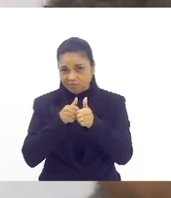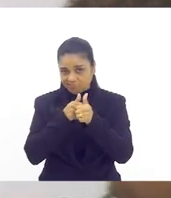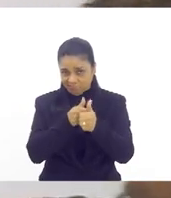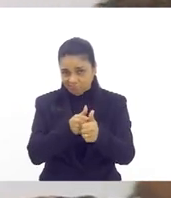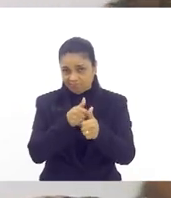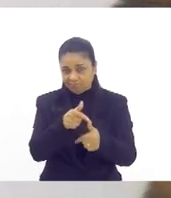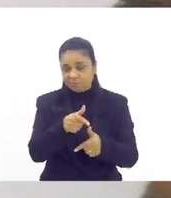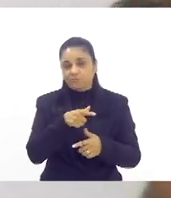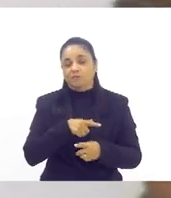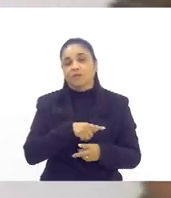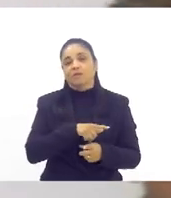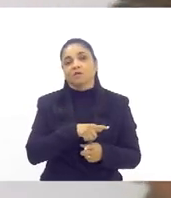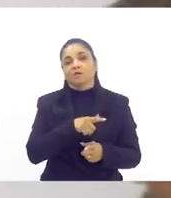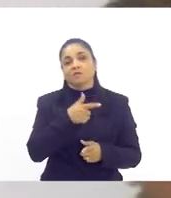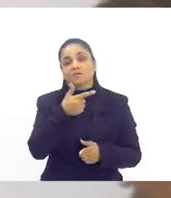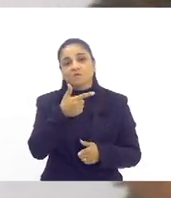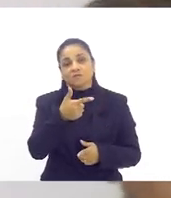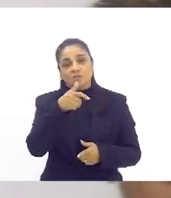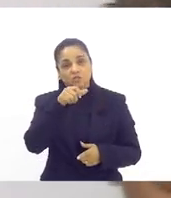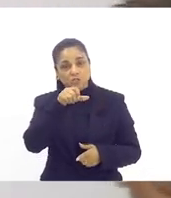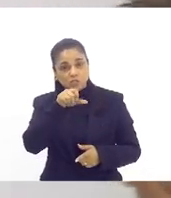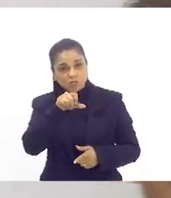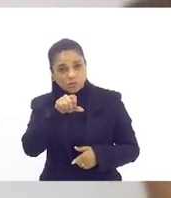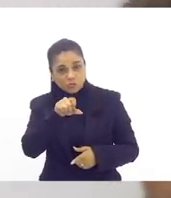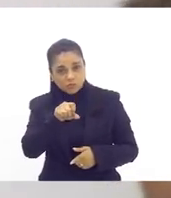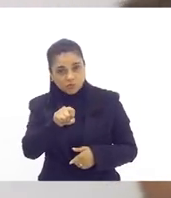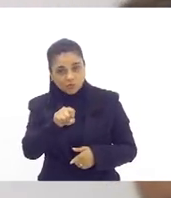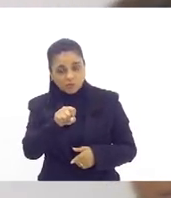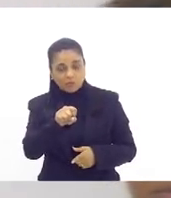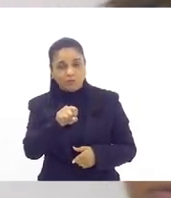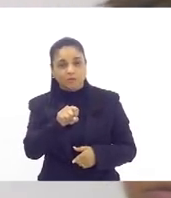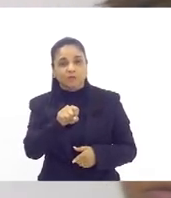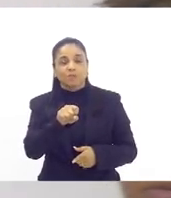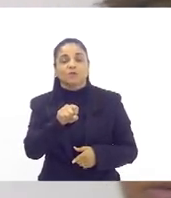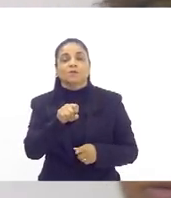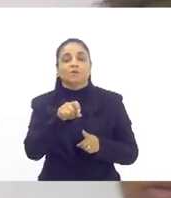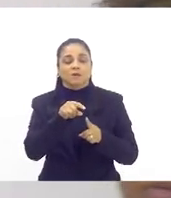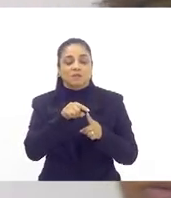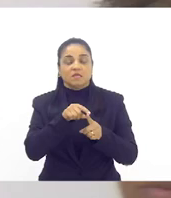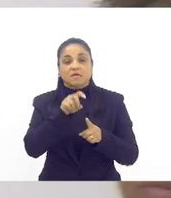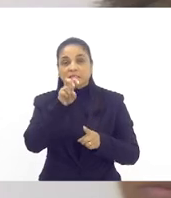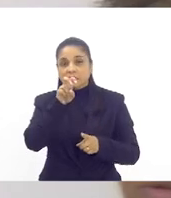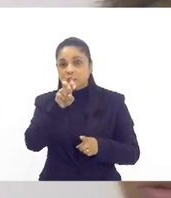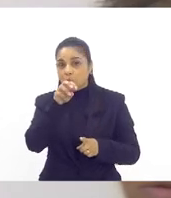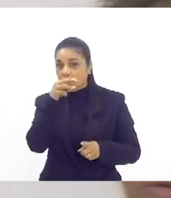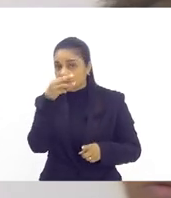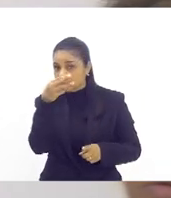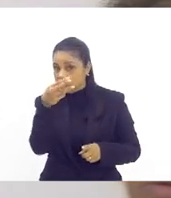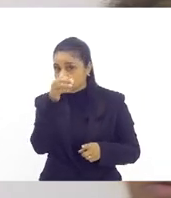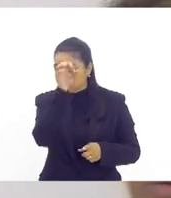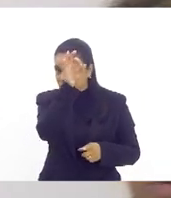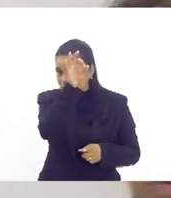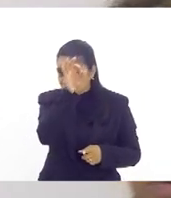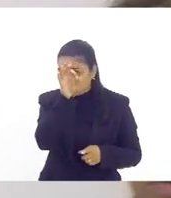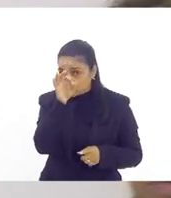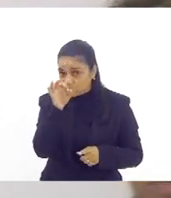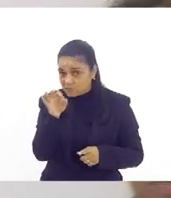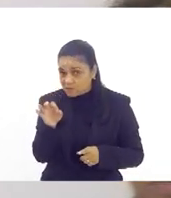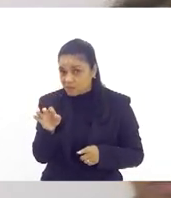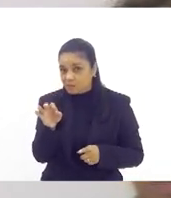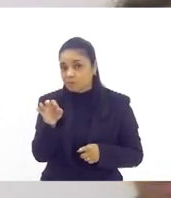para além dos 28 a gente nós tivemos 53% de pessoas